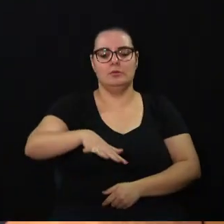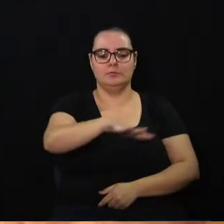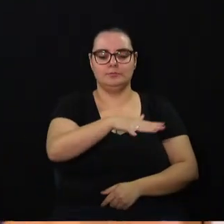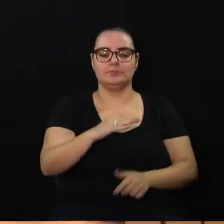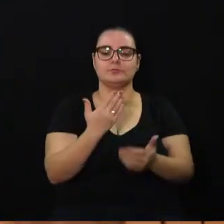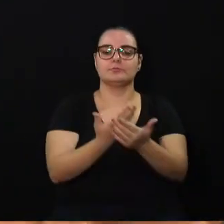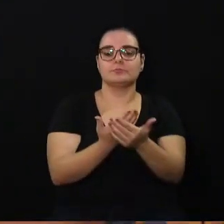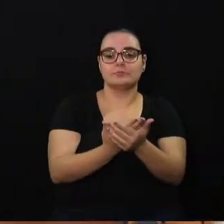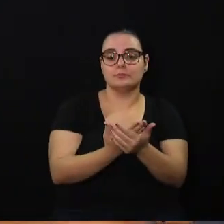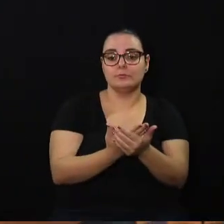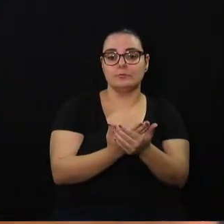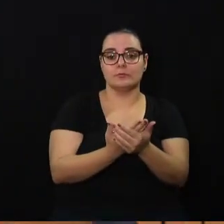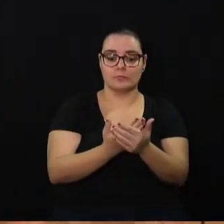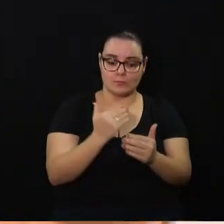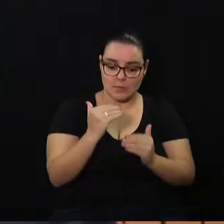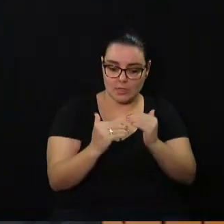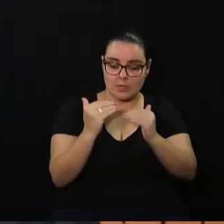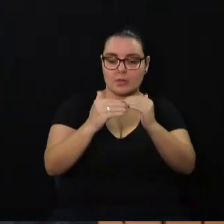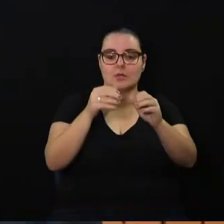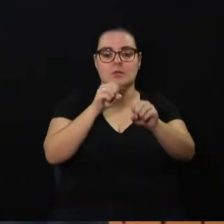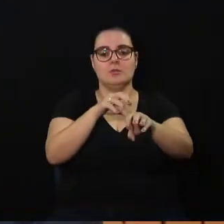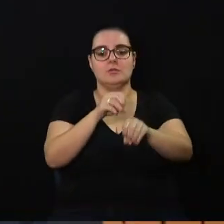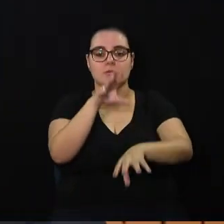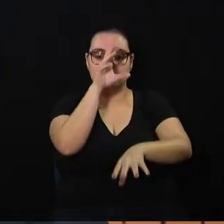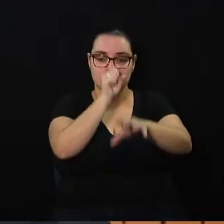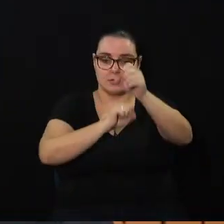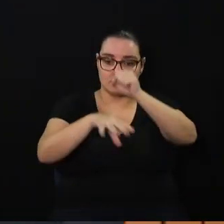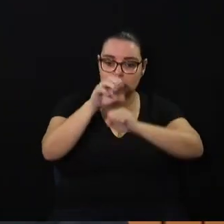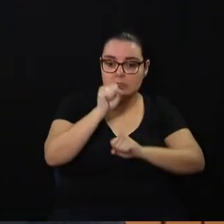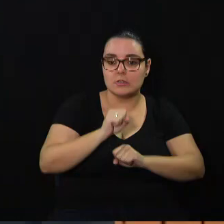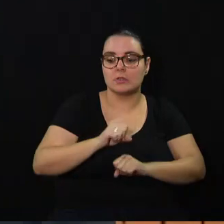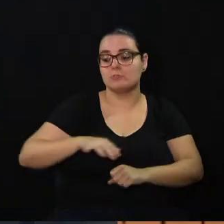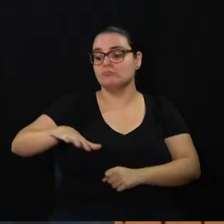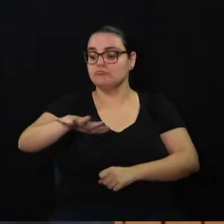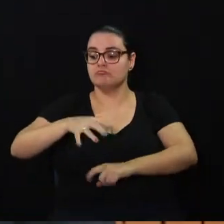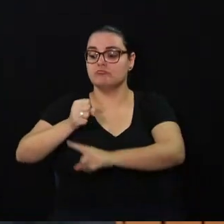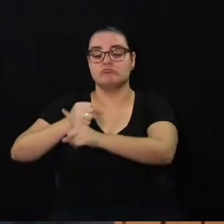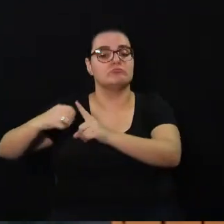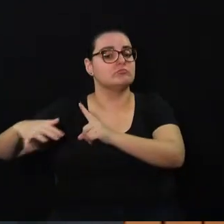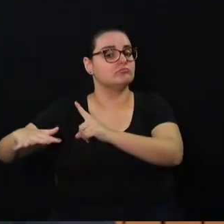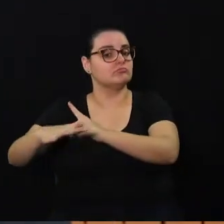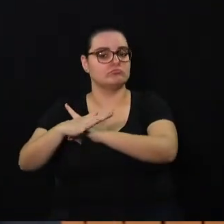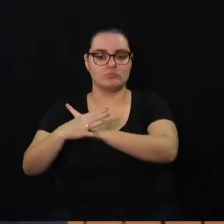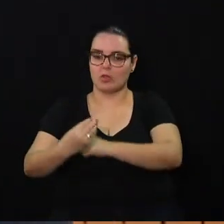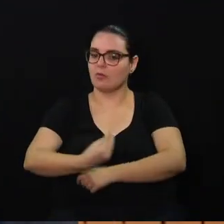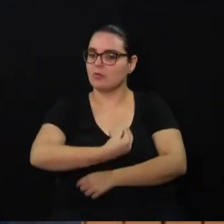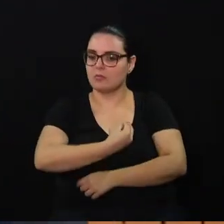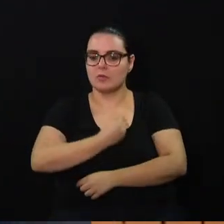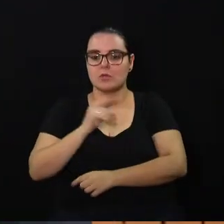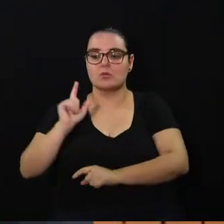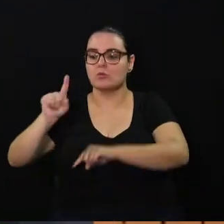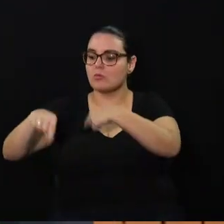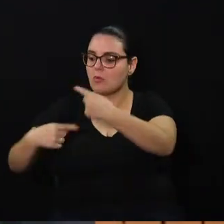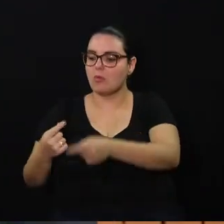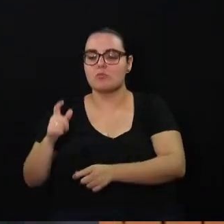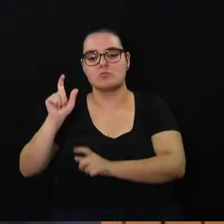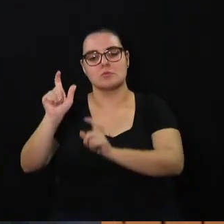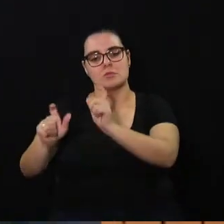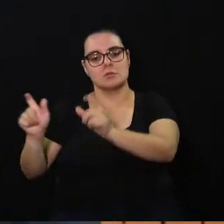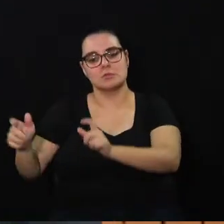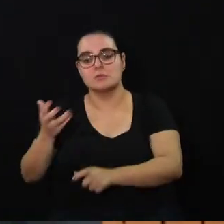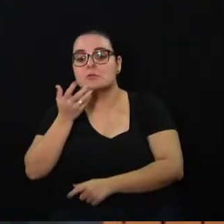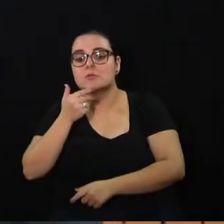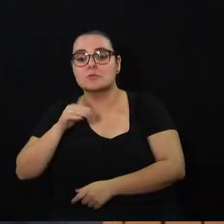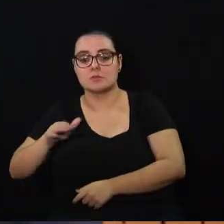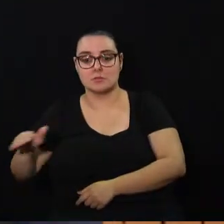no processo de ensino aprendizagem seja no ambiente social o de convivência com outras crianças seja